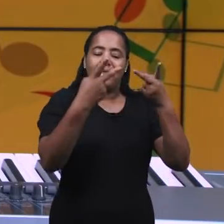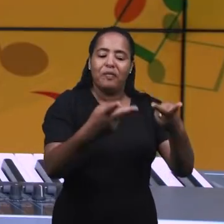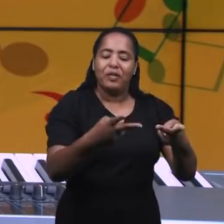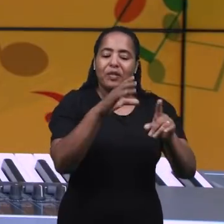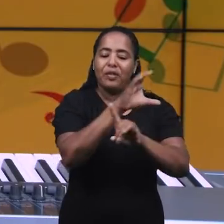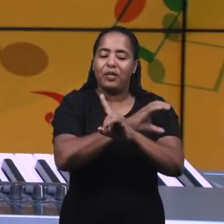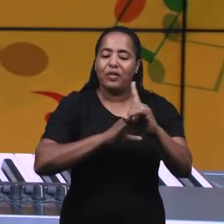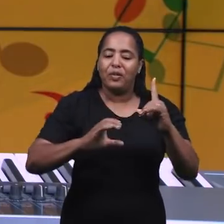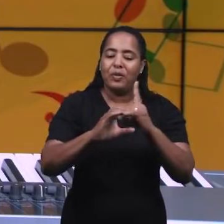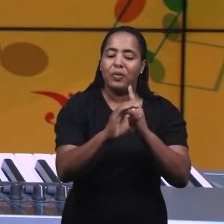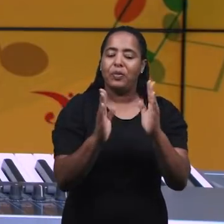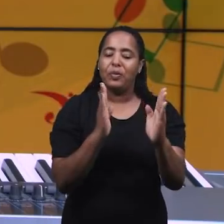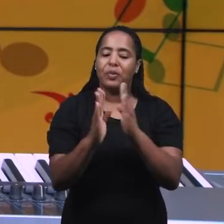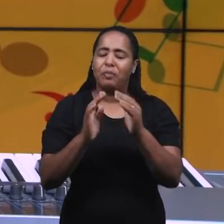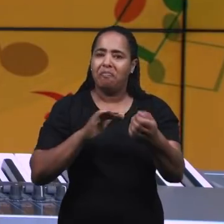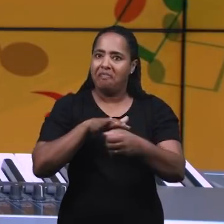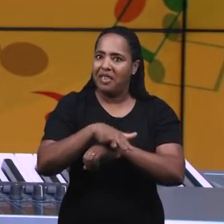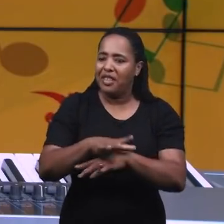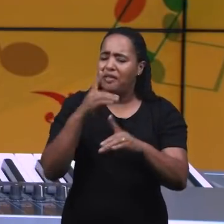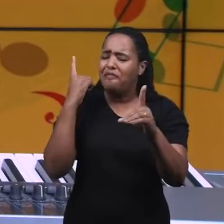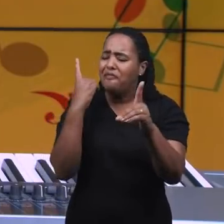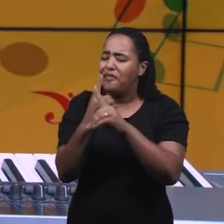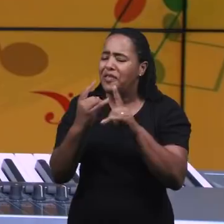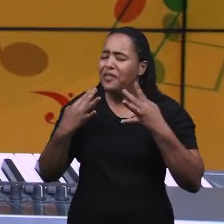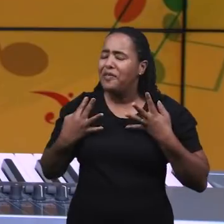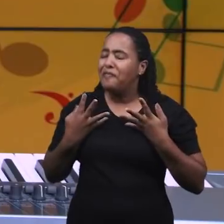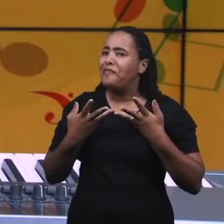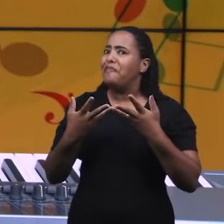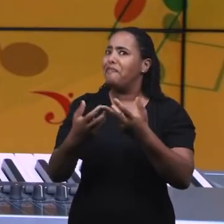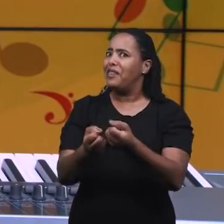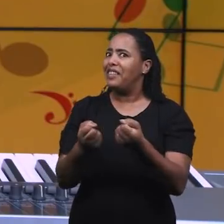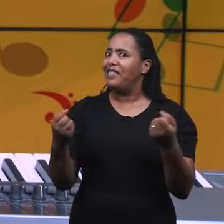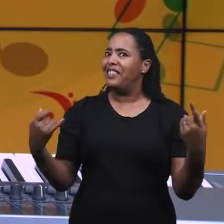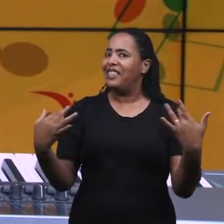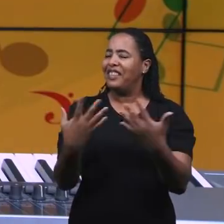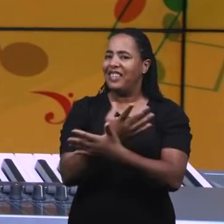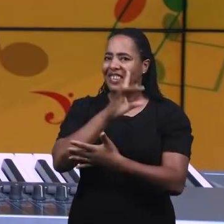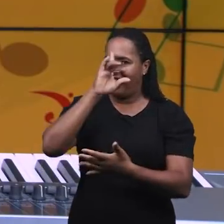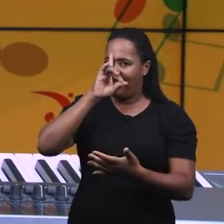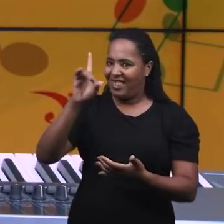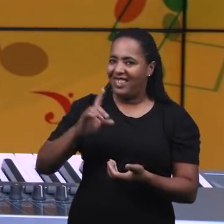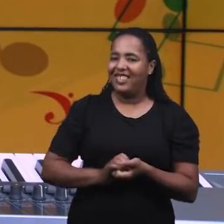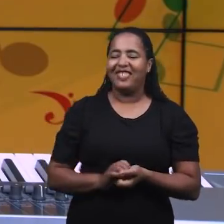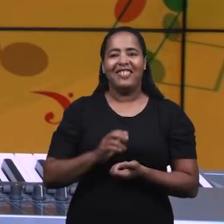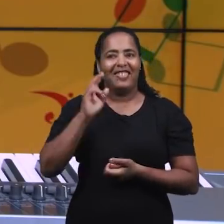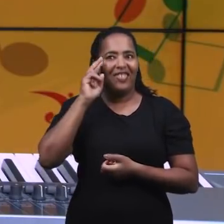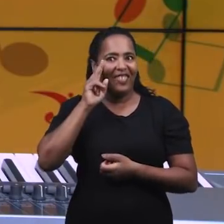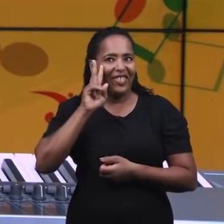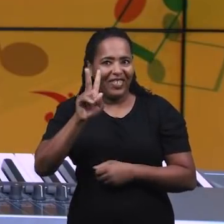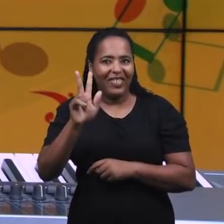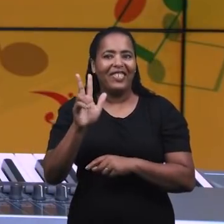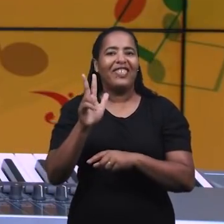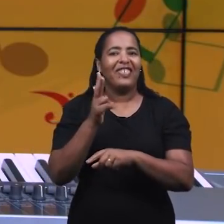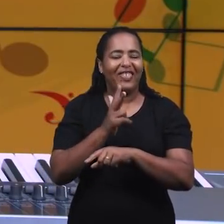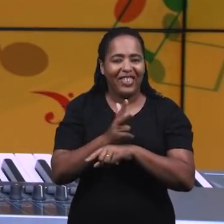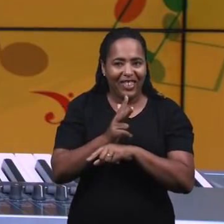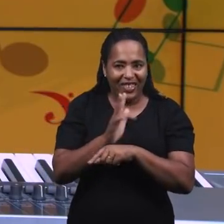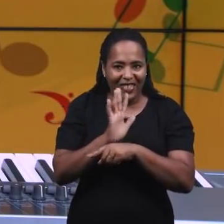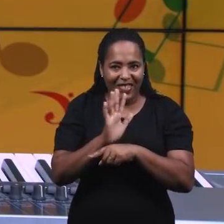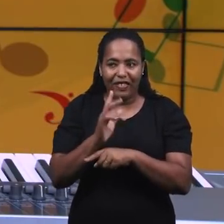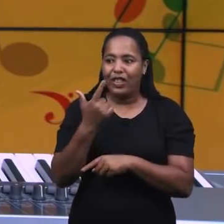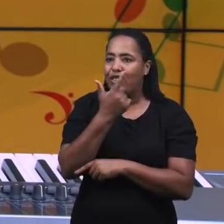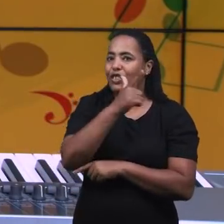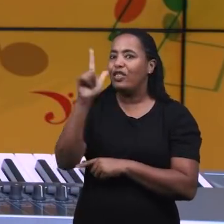à noite. E foi um encontro maravilhoso. Glória a Deus! Vamos assisti-la e também as